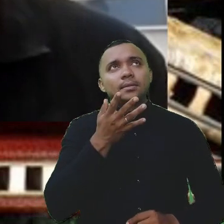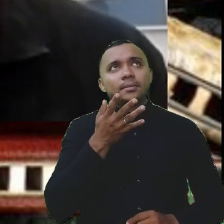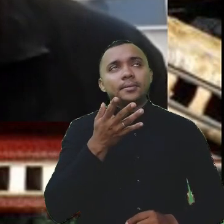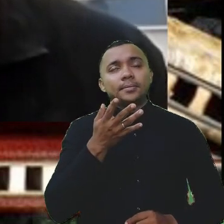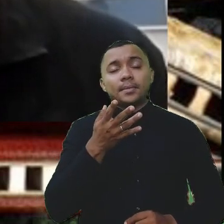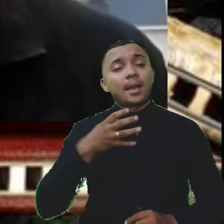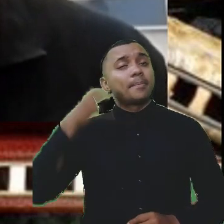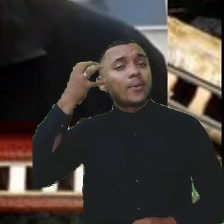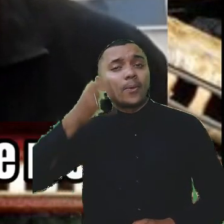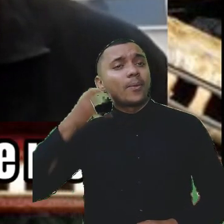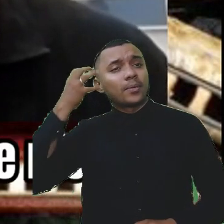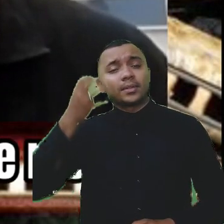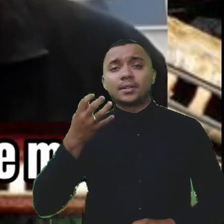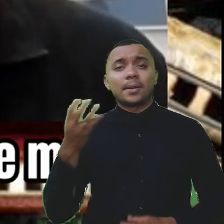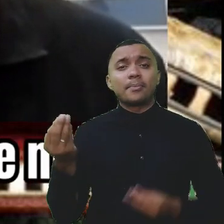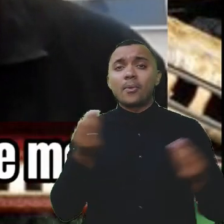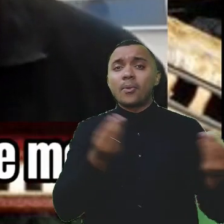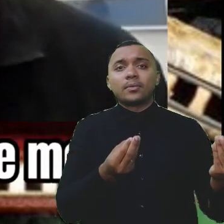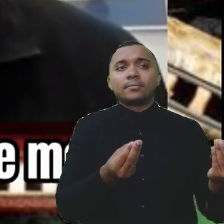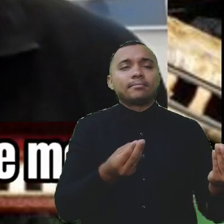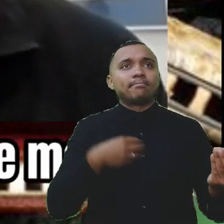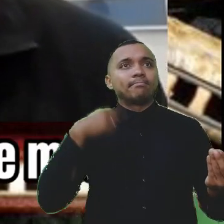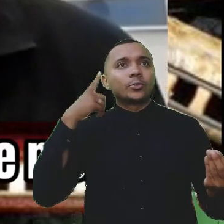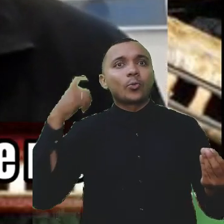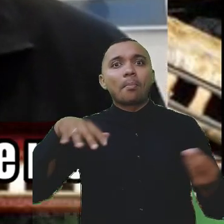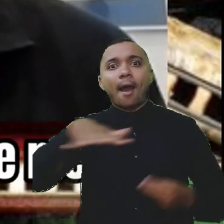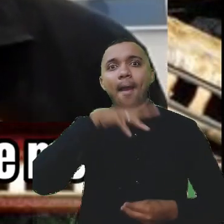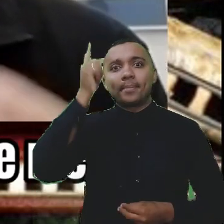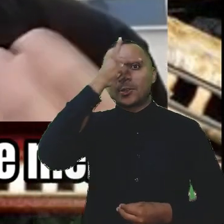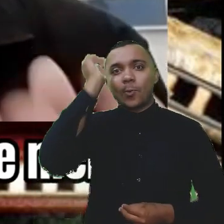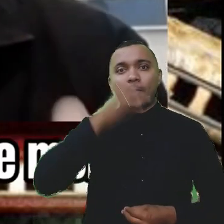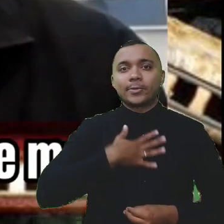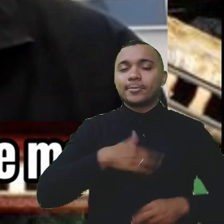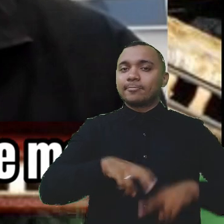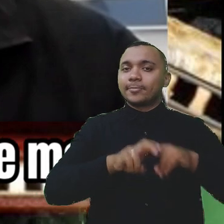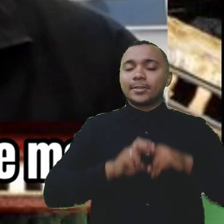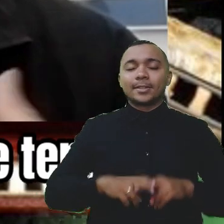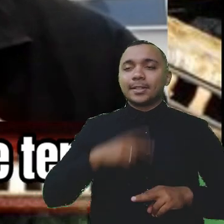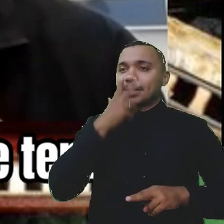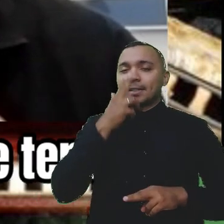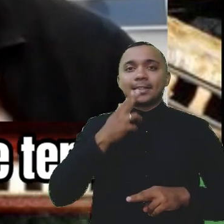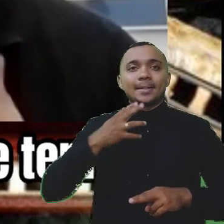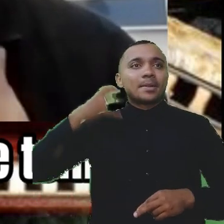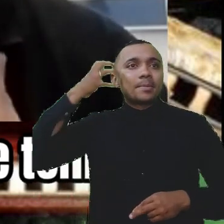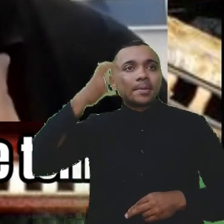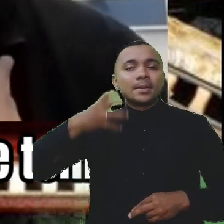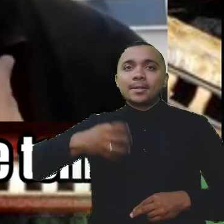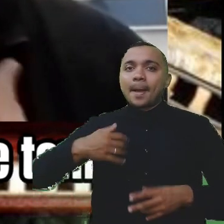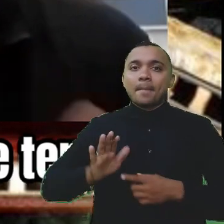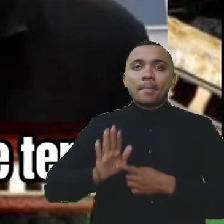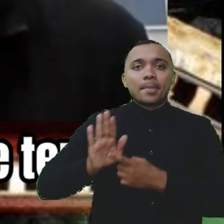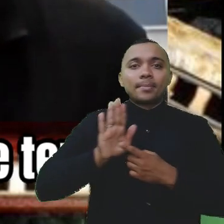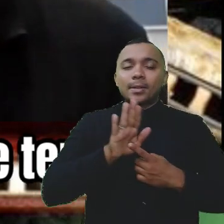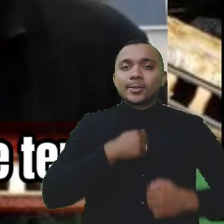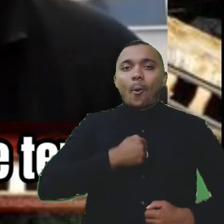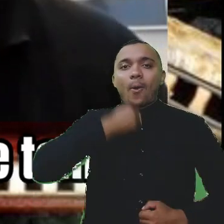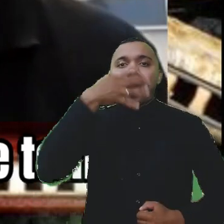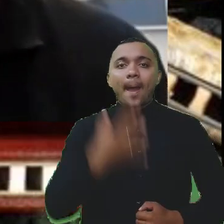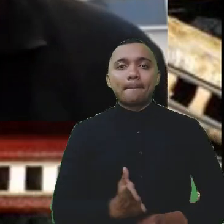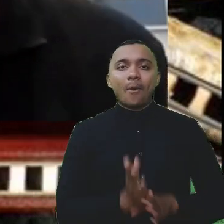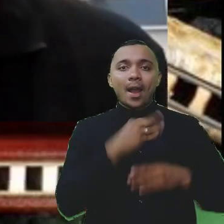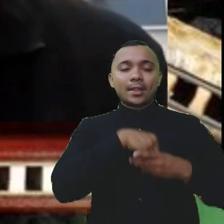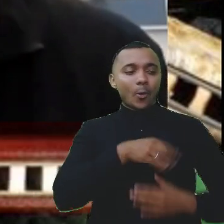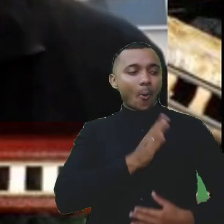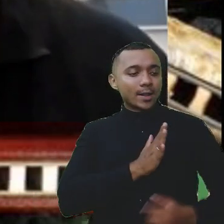é uma música que toca muito e que a gente acaba tendo uma expressividade melhor pelo conhecimento do coração que a gente